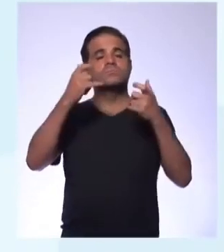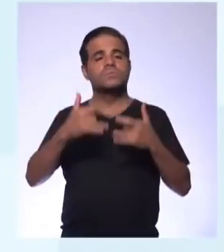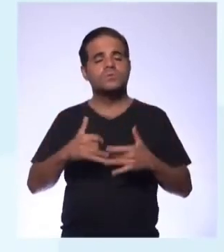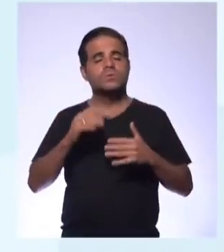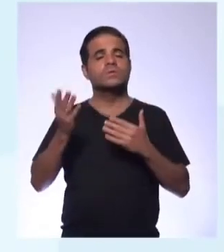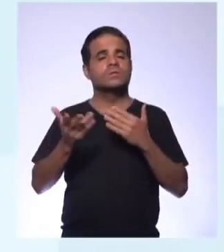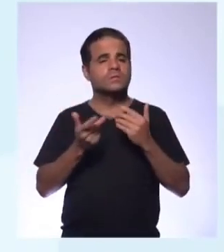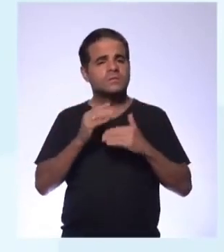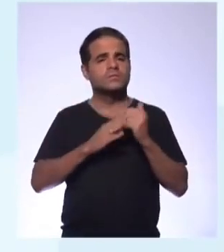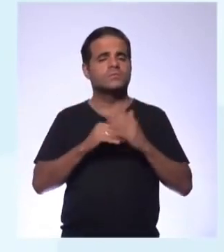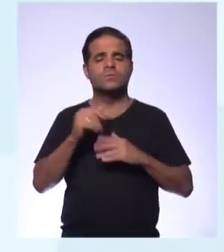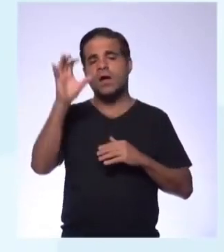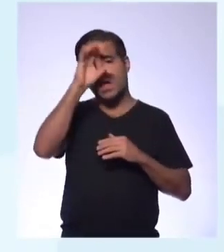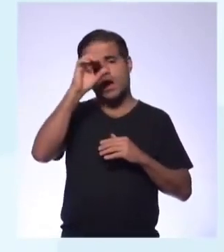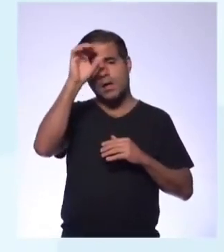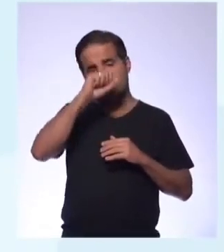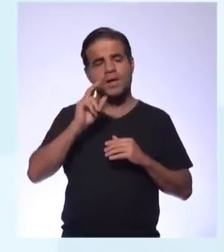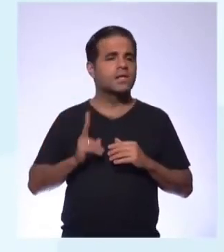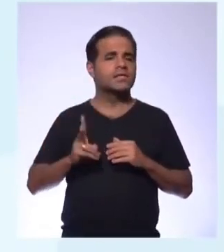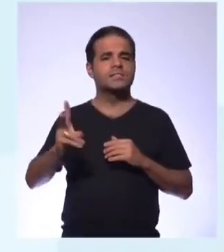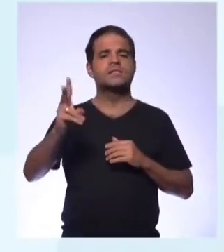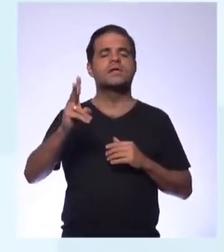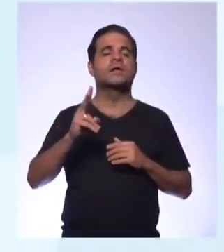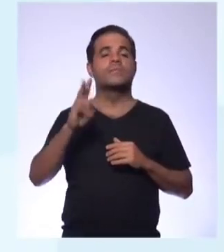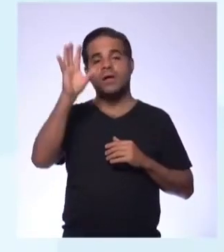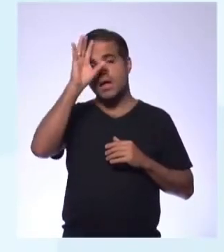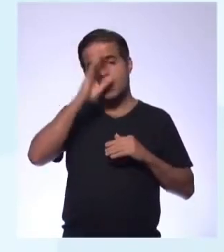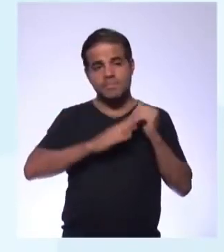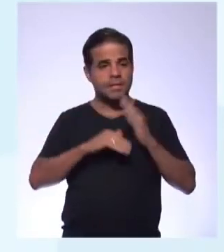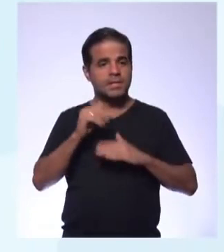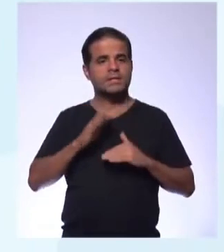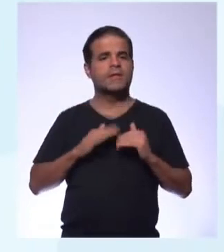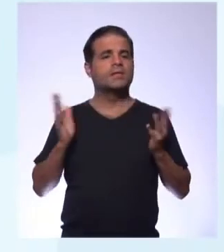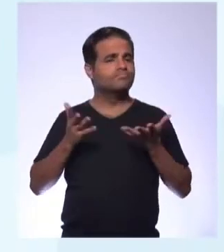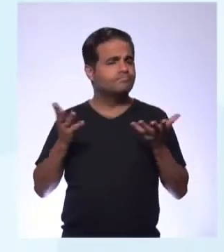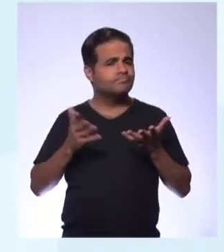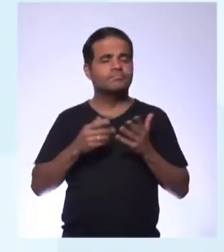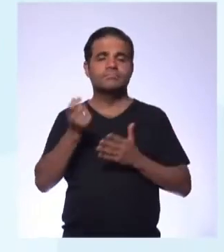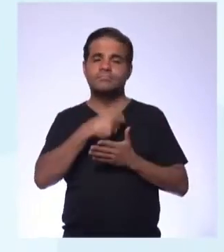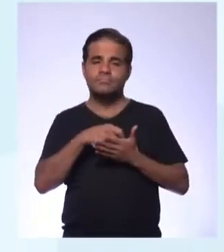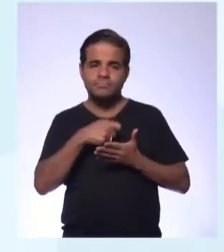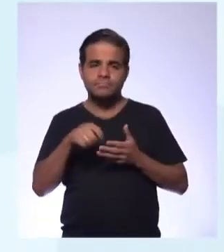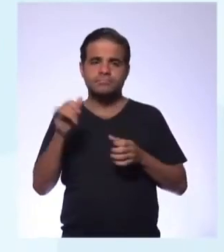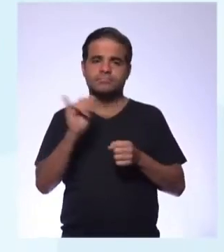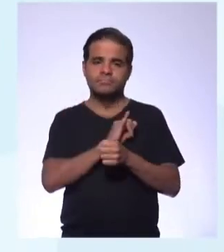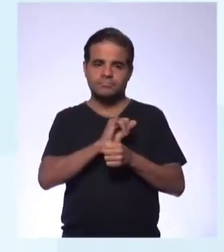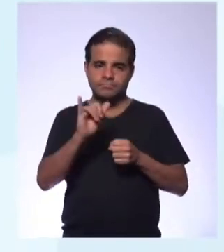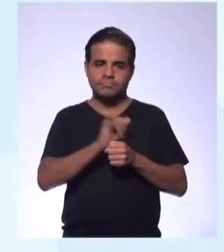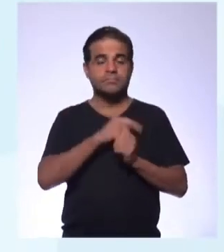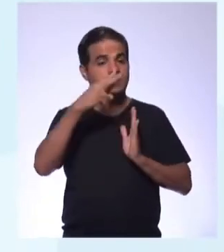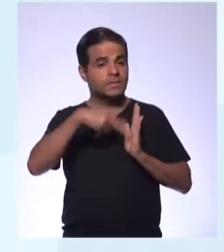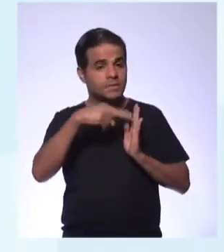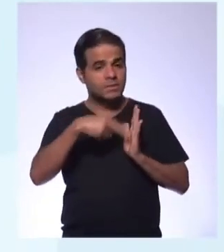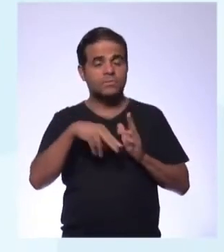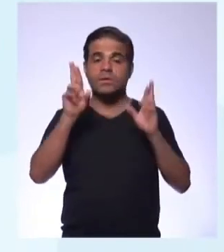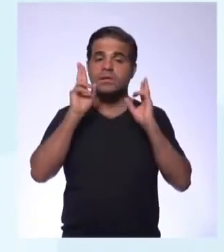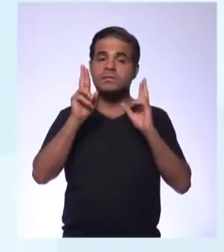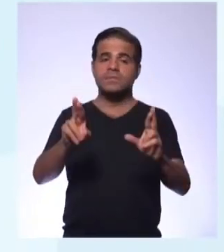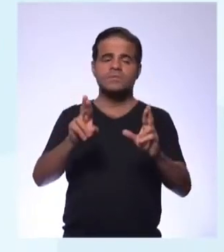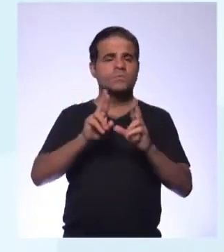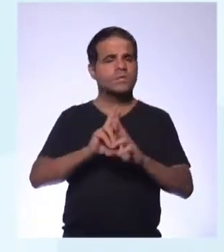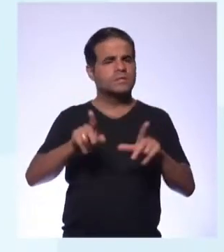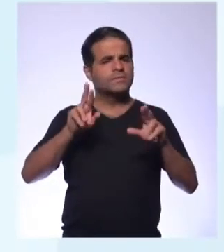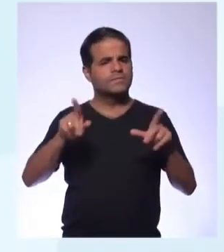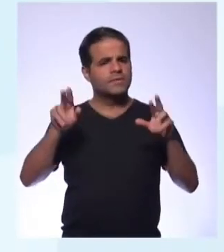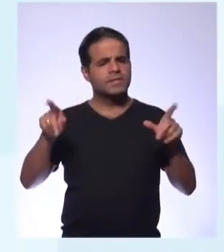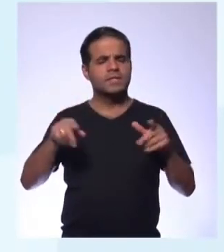também, né, do Aprender Sempre. Sim. Habilidades de hoje: elaborar estratégias de leitura respeitando as